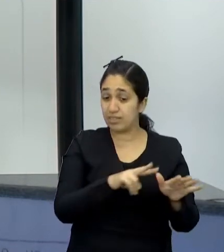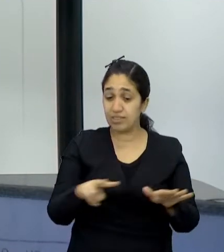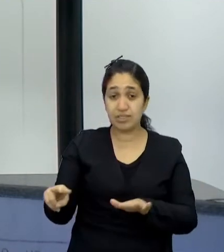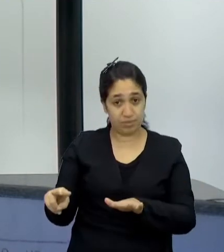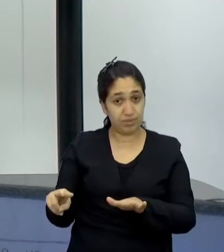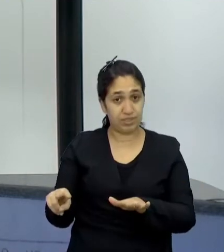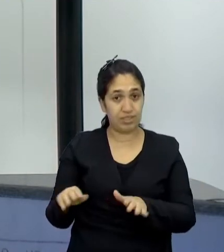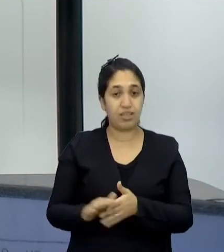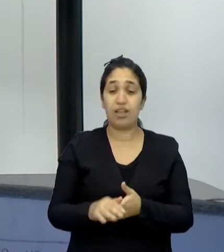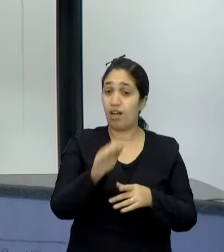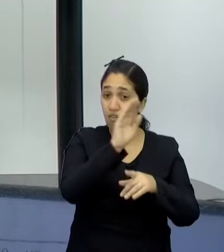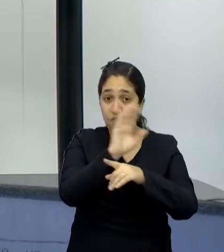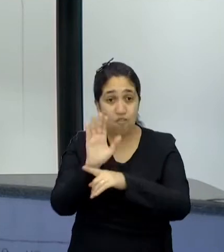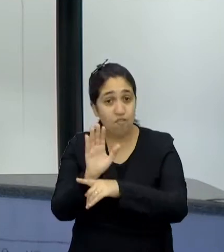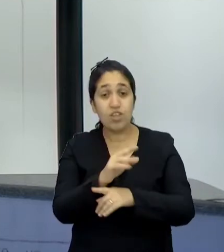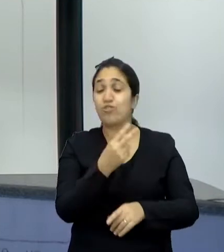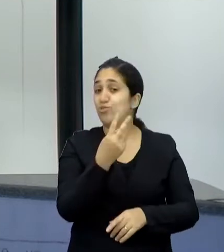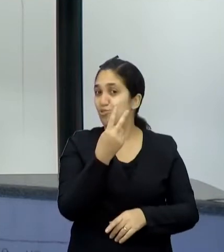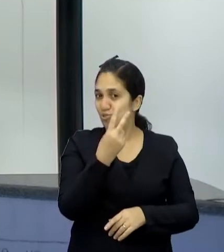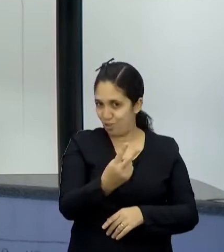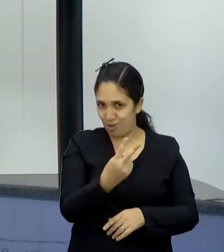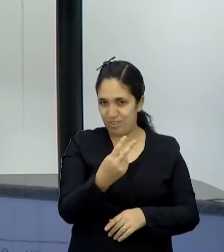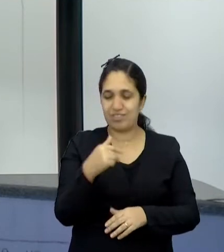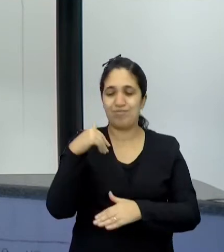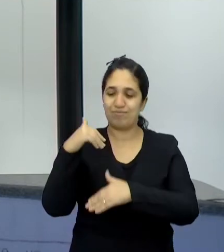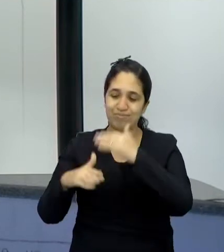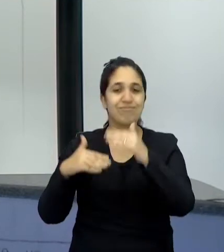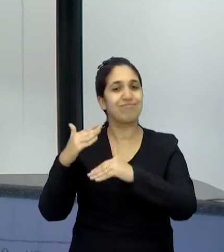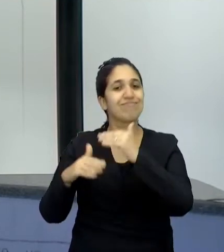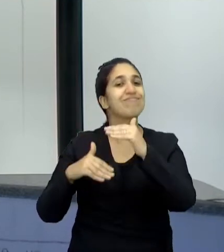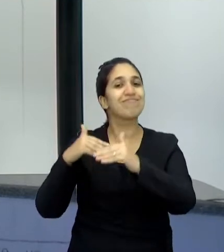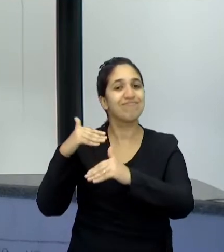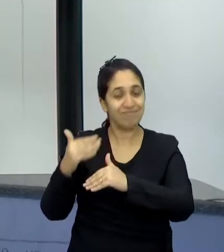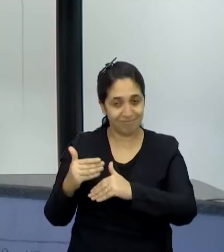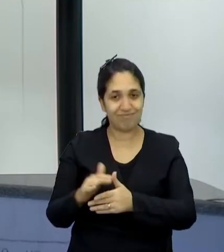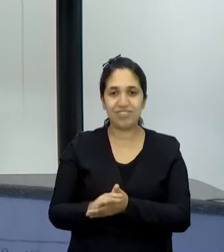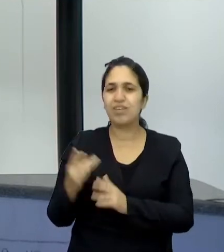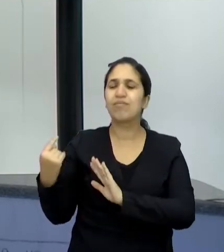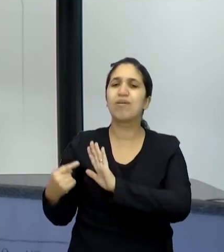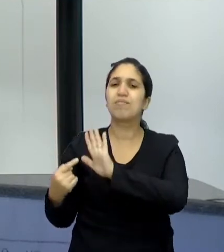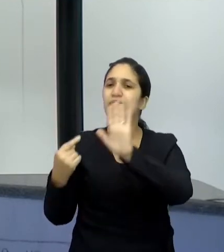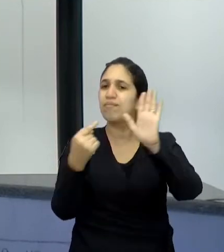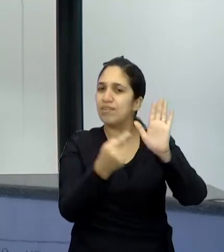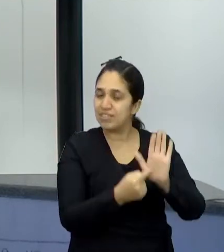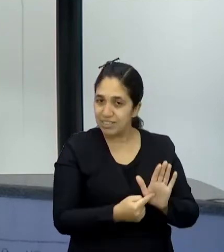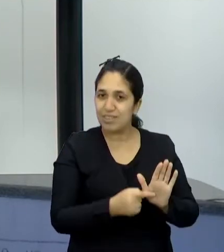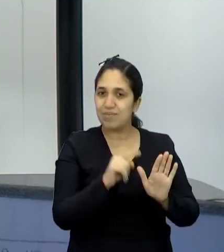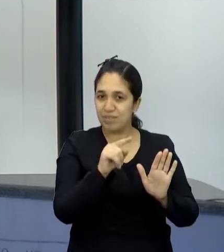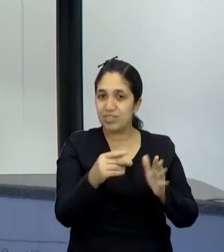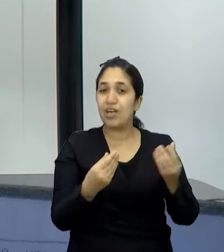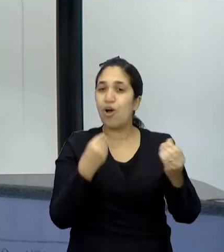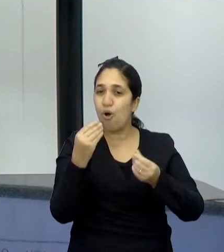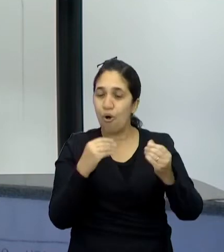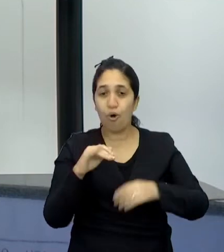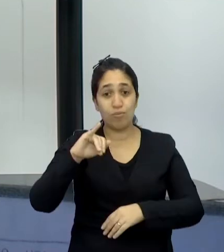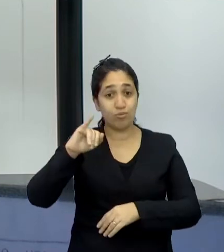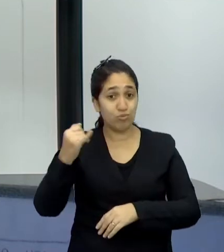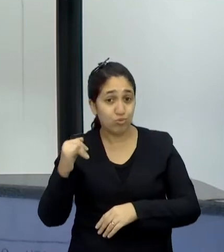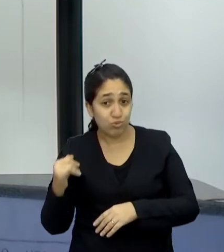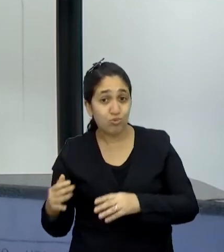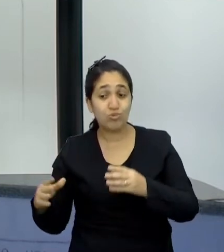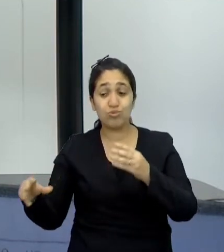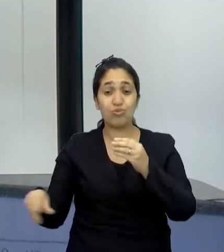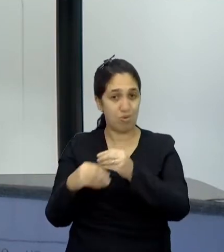vai ter 2 vídeos, vamos falar disso. E na parte de desenvolvimento e tudo mais, a gente vai mostrar como que é que ele aparece no juro composto.